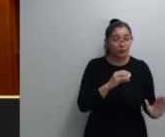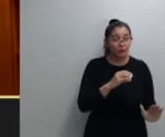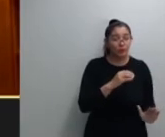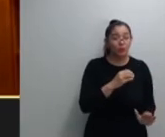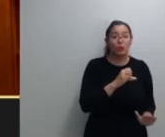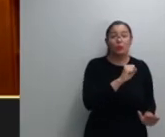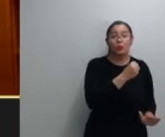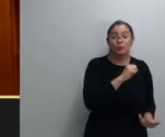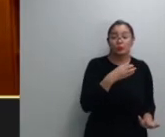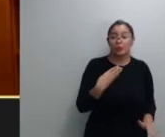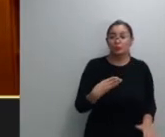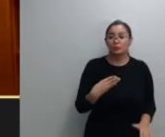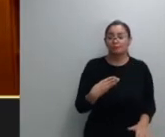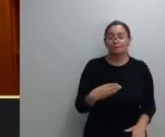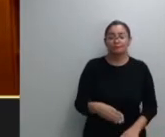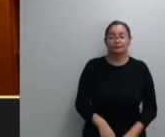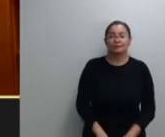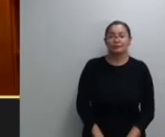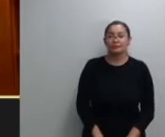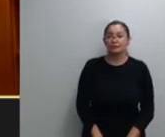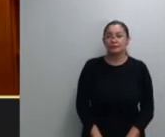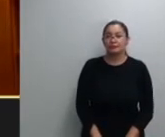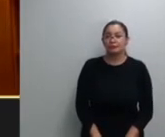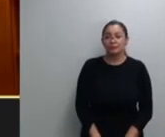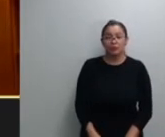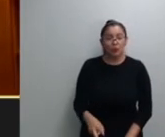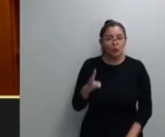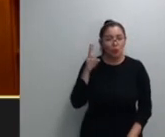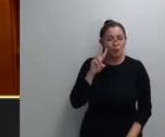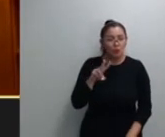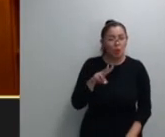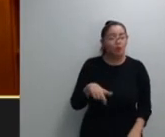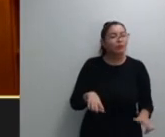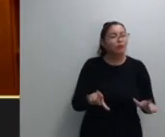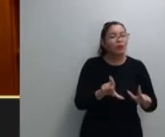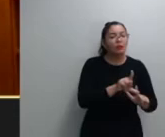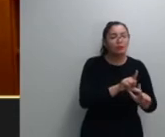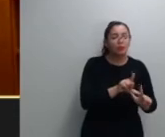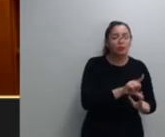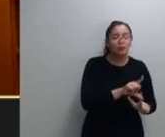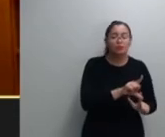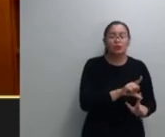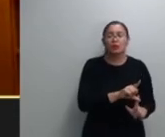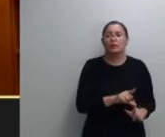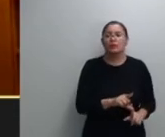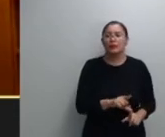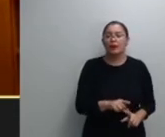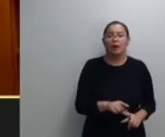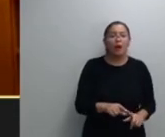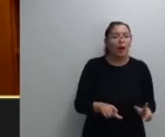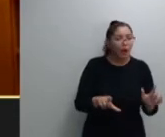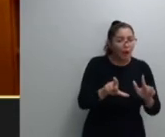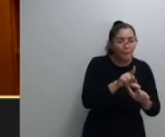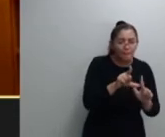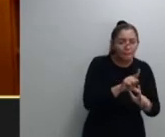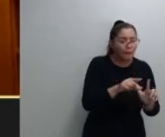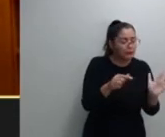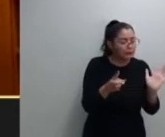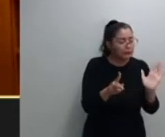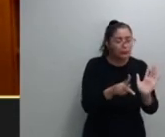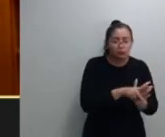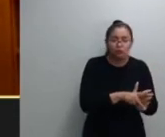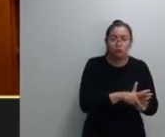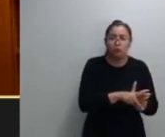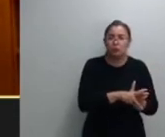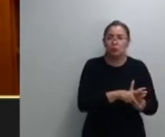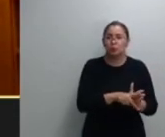Além disso, quando nós olhamos para a legislação do PIS e COFINS, na própria legislação do reporto, quando ele trata de suspensão de